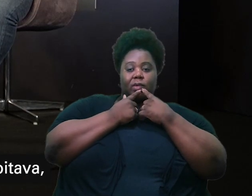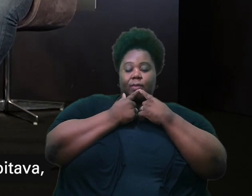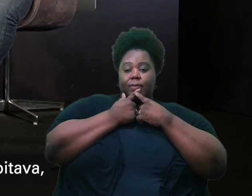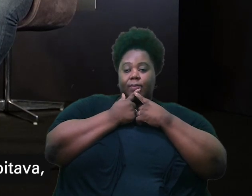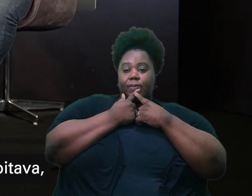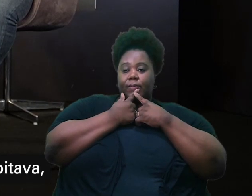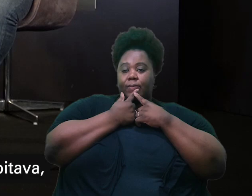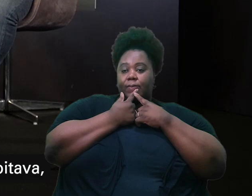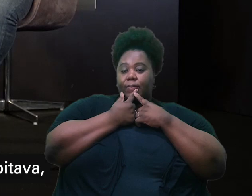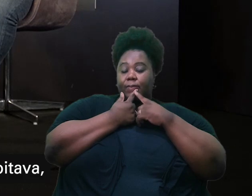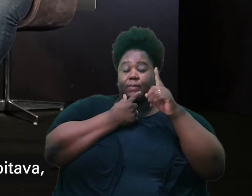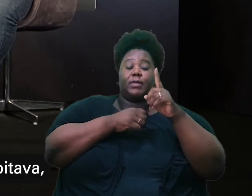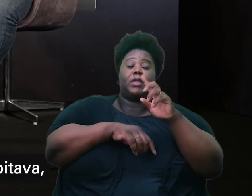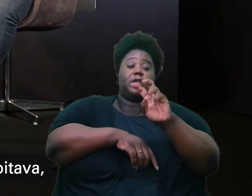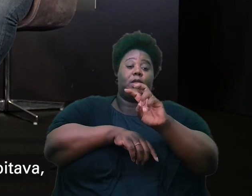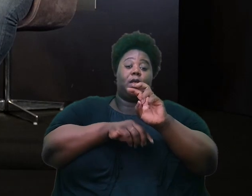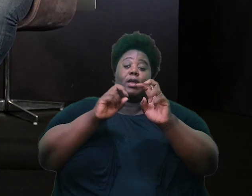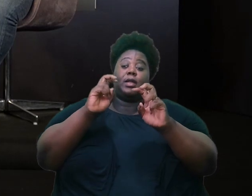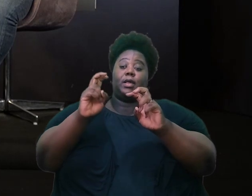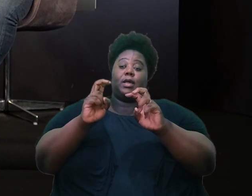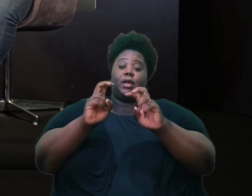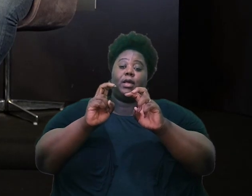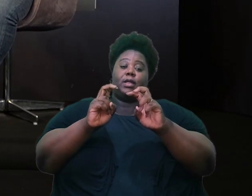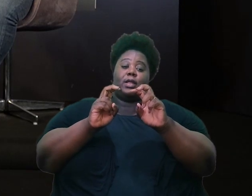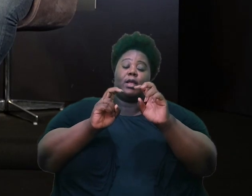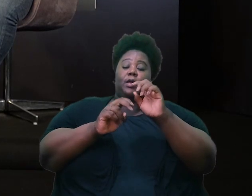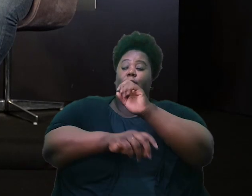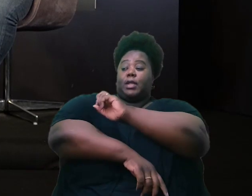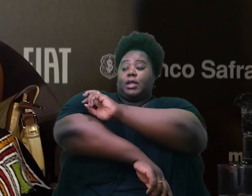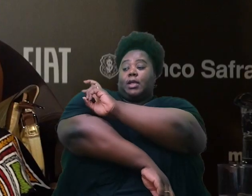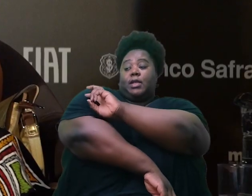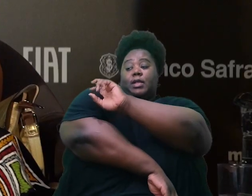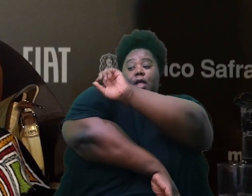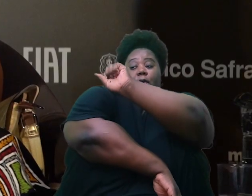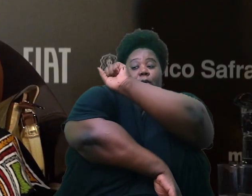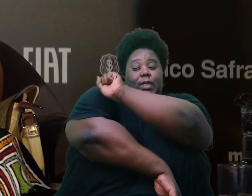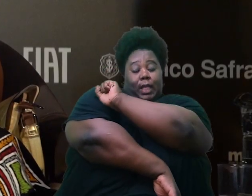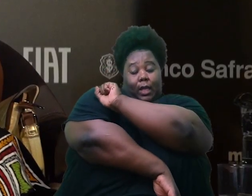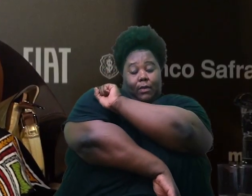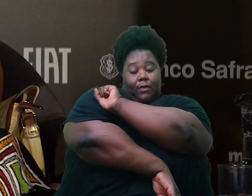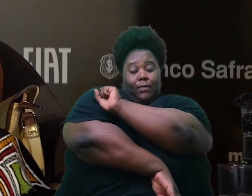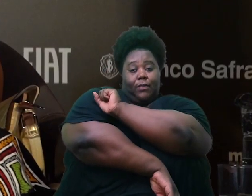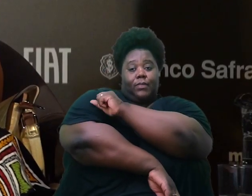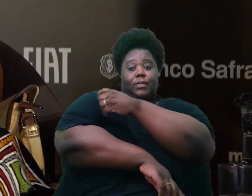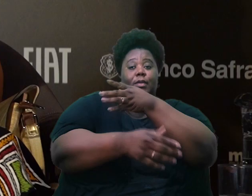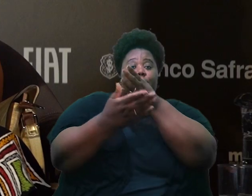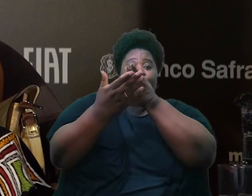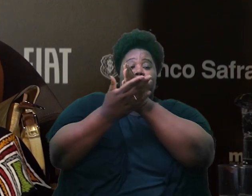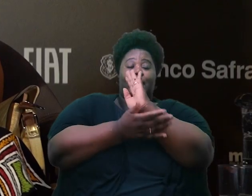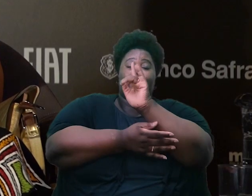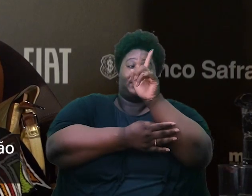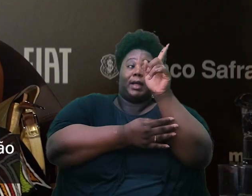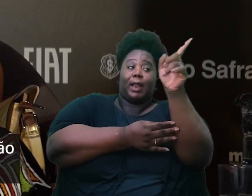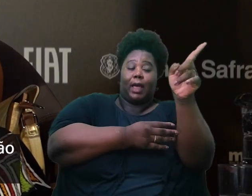cursei da 5ª à 8ª, fizeram concurso para o Instituto de Educação, o vestibular